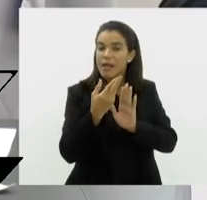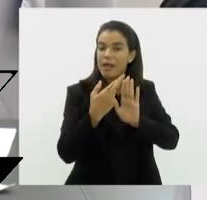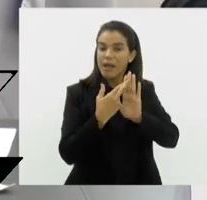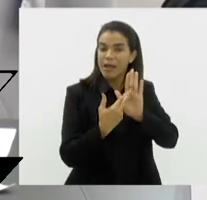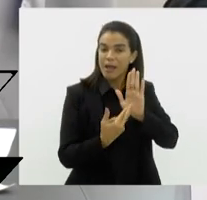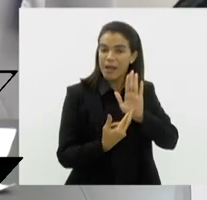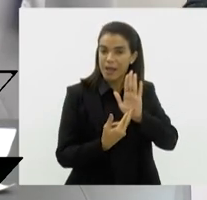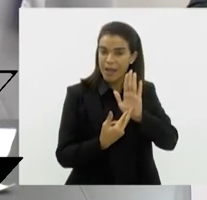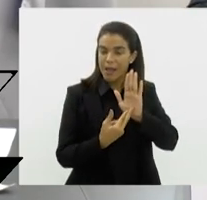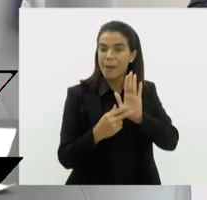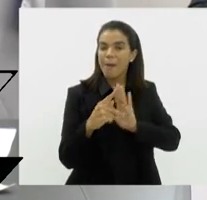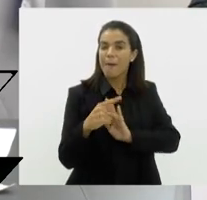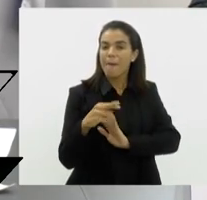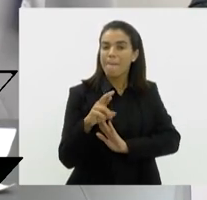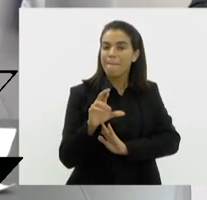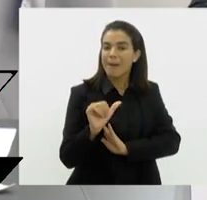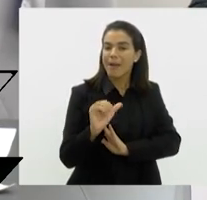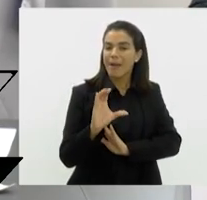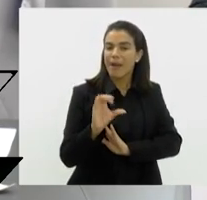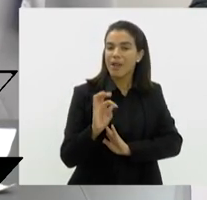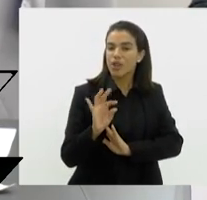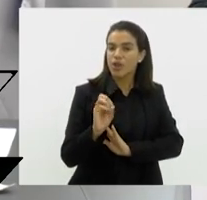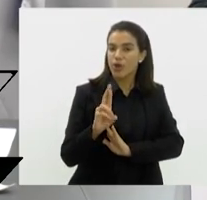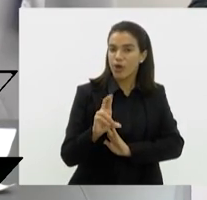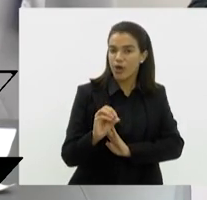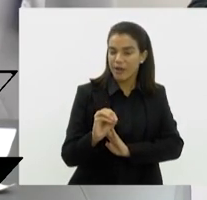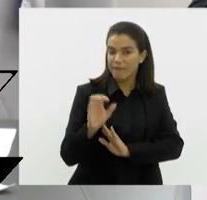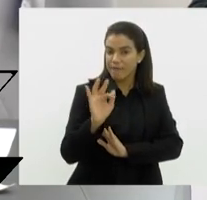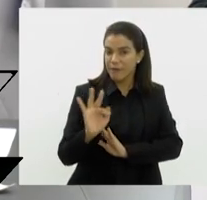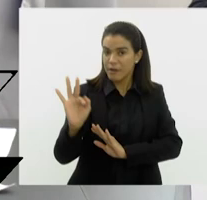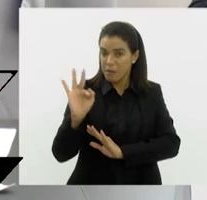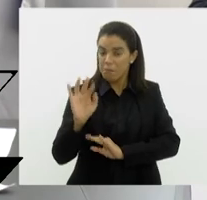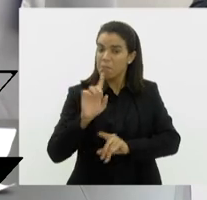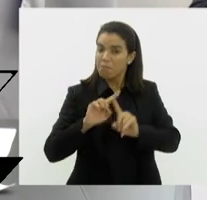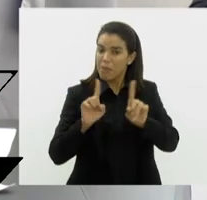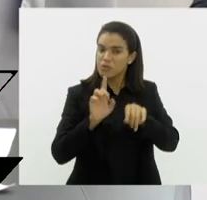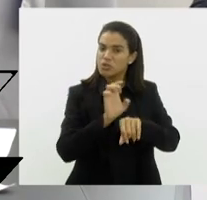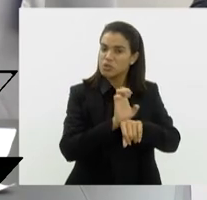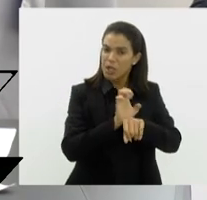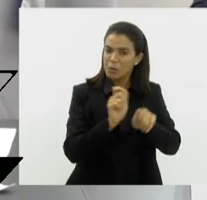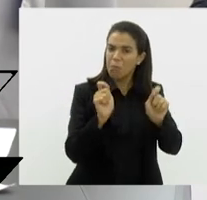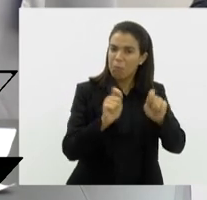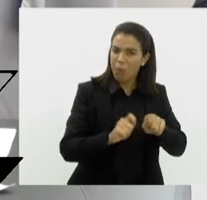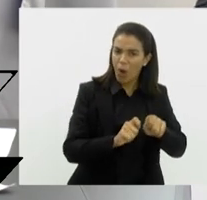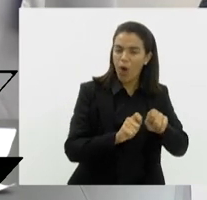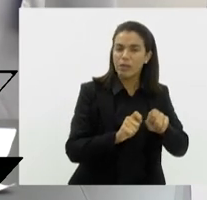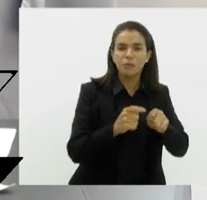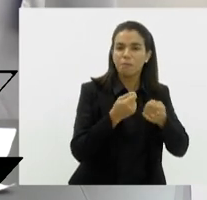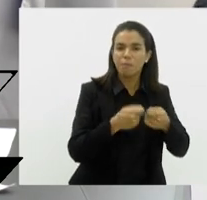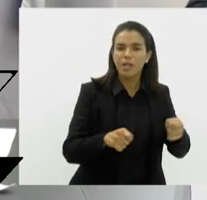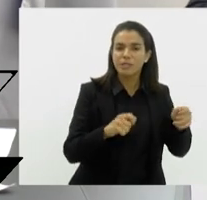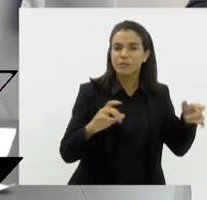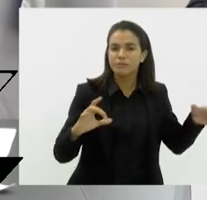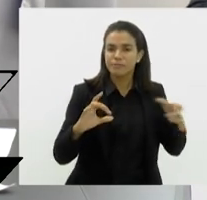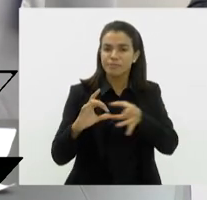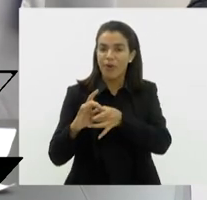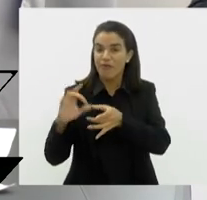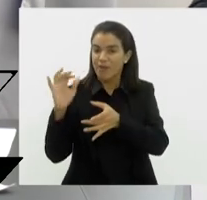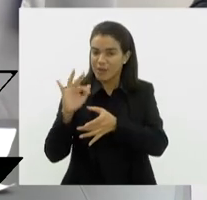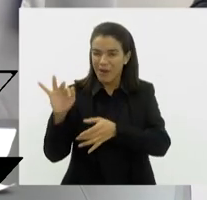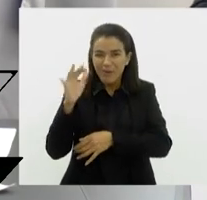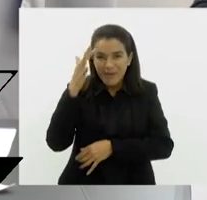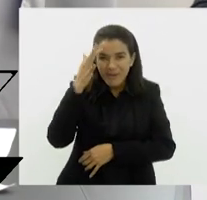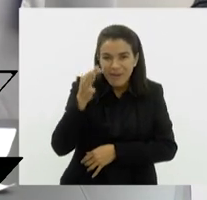para os precatórios da União Federal. Mas os estados podem criar os seus sem vinculação a essa lei federal. Entendeu?